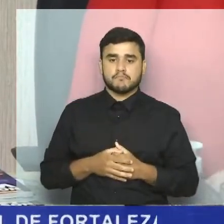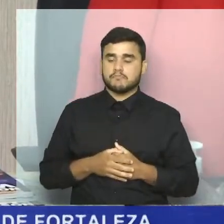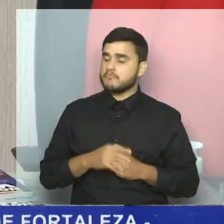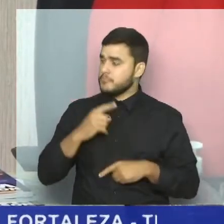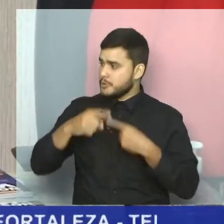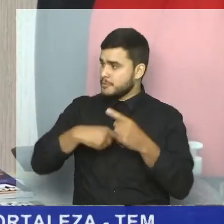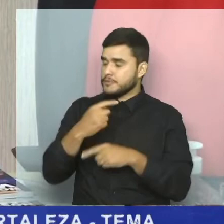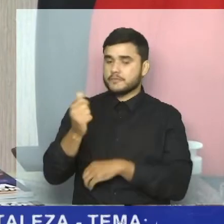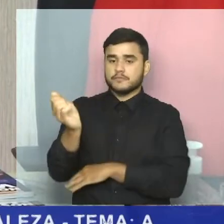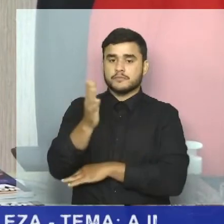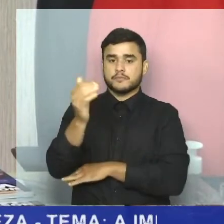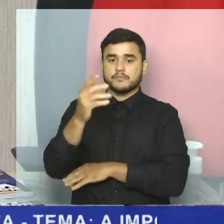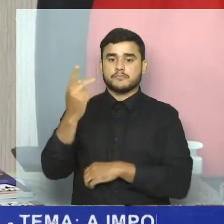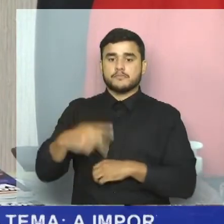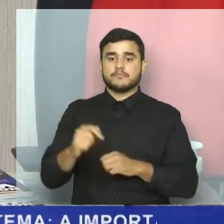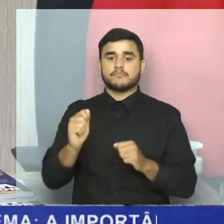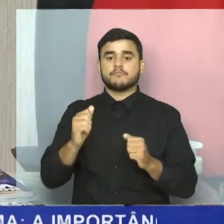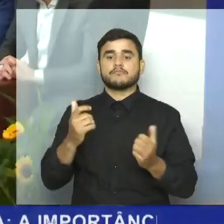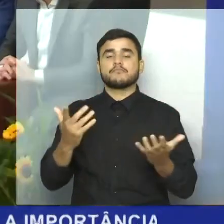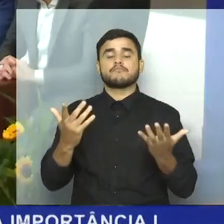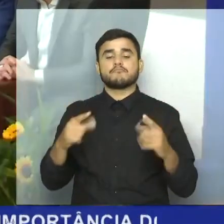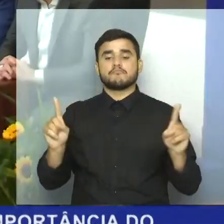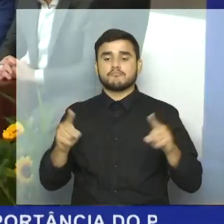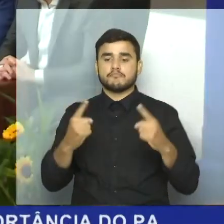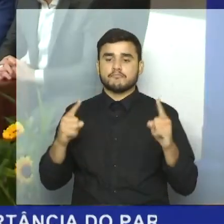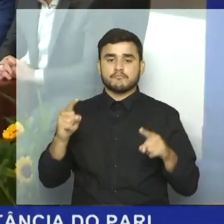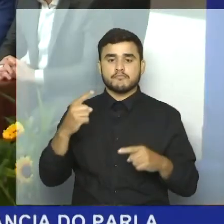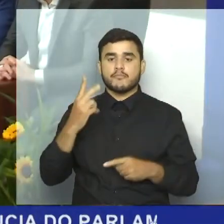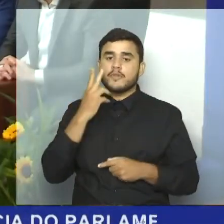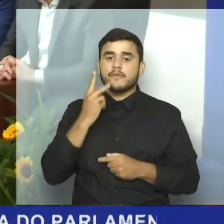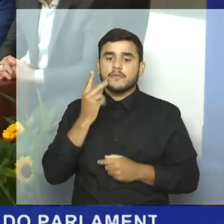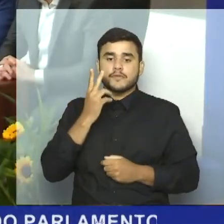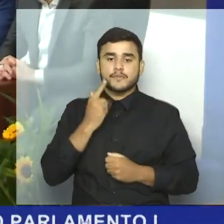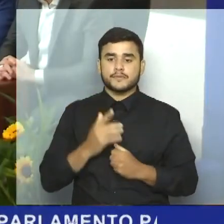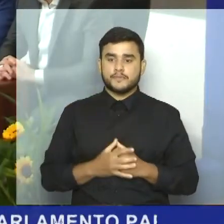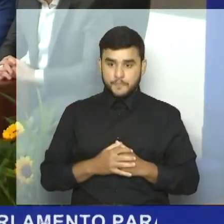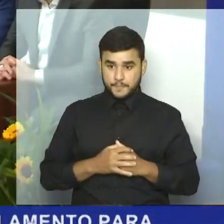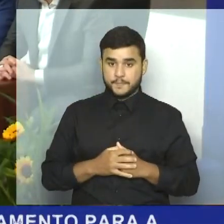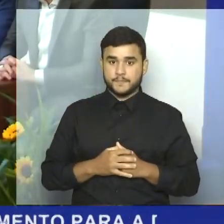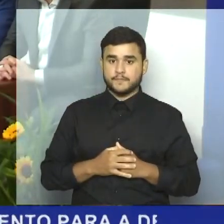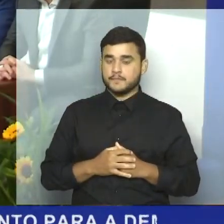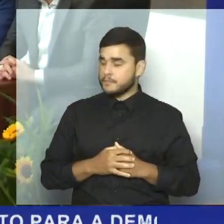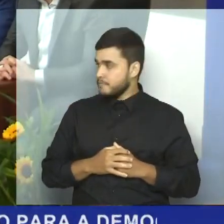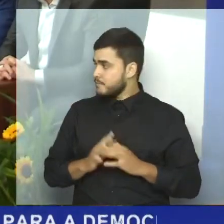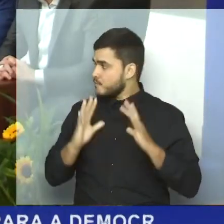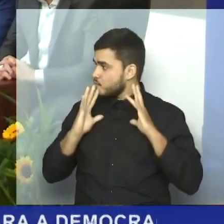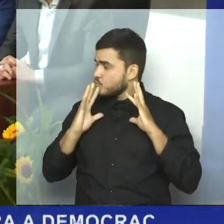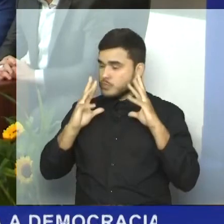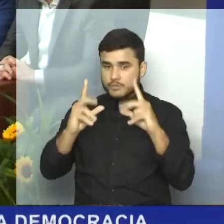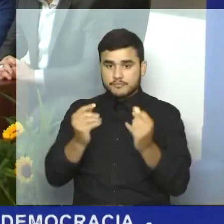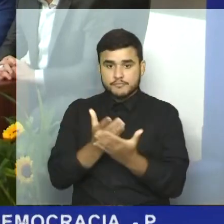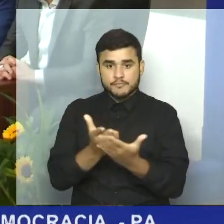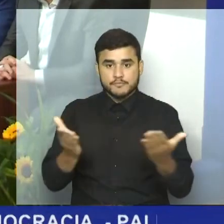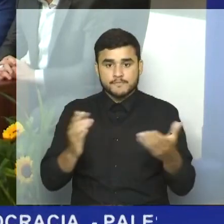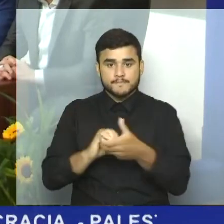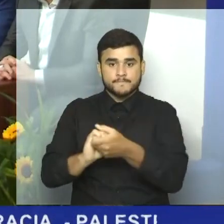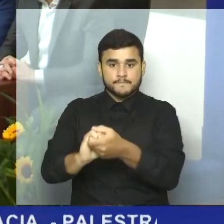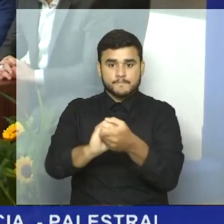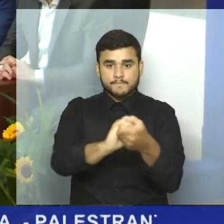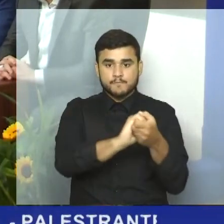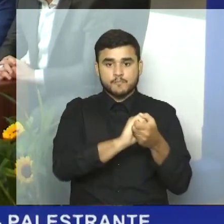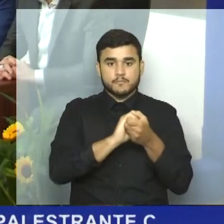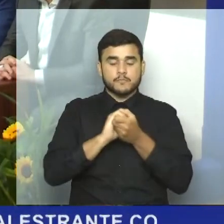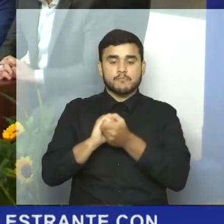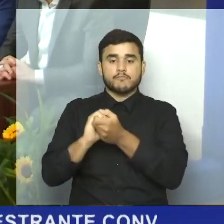hino da cidade de Fortaleza. É só para dizer um muito obrigado de coração a todos, a cada um, a cada uma. Desculpa aí, eu realmente